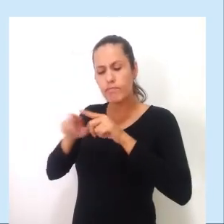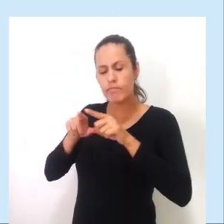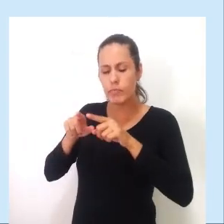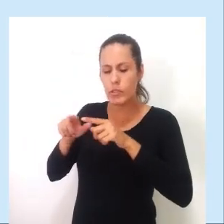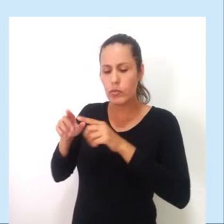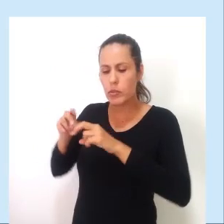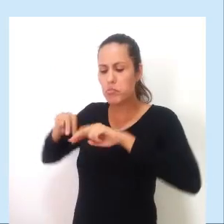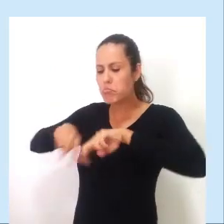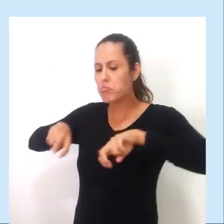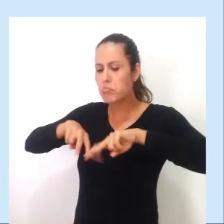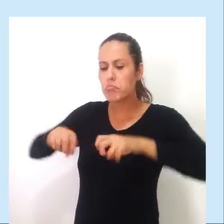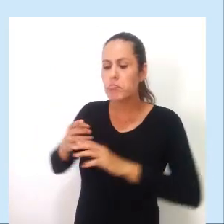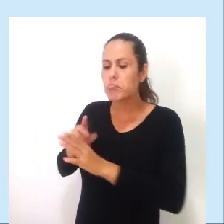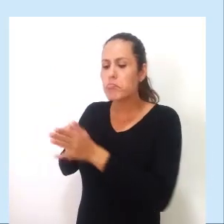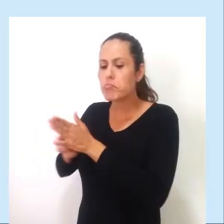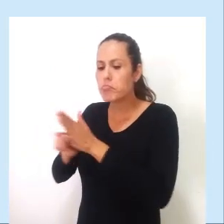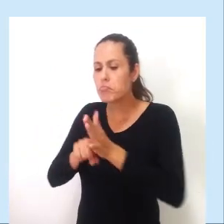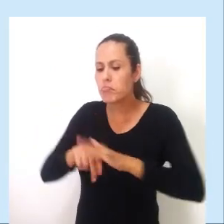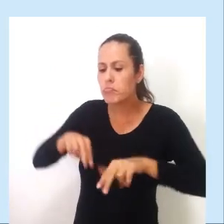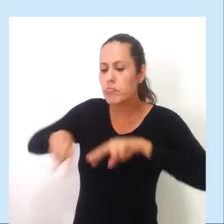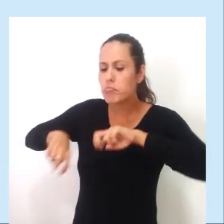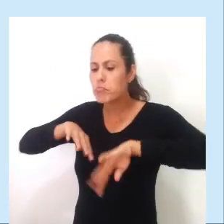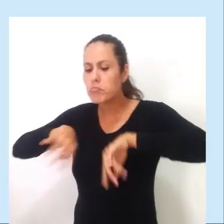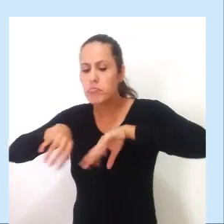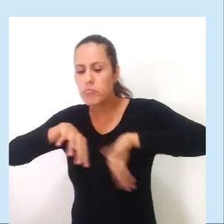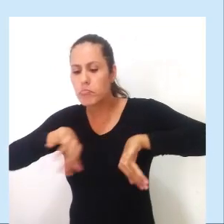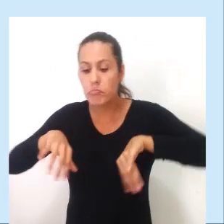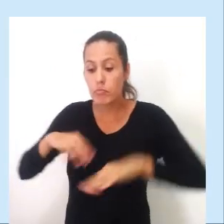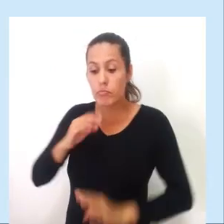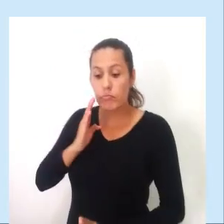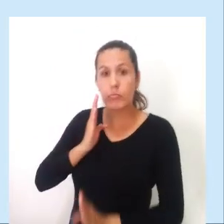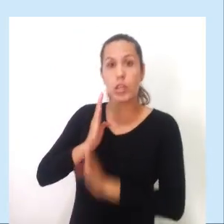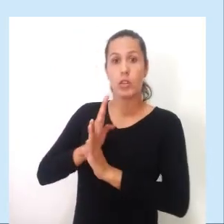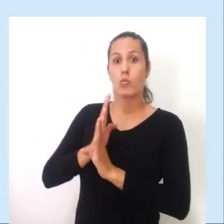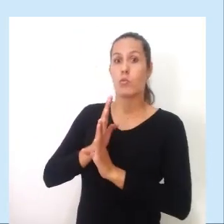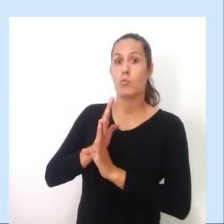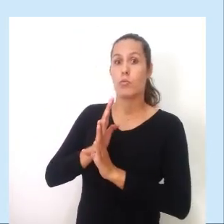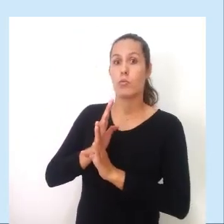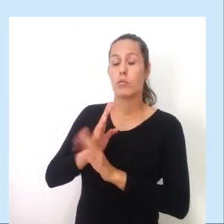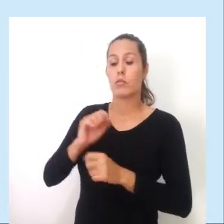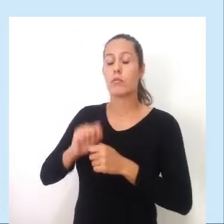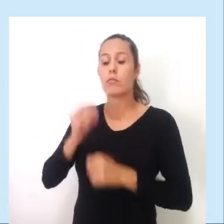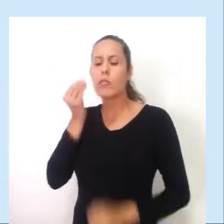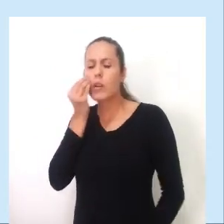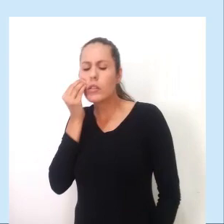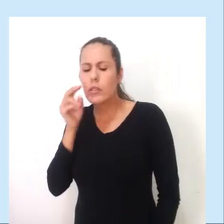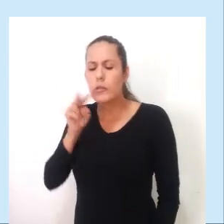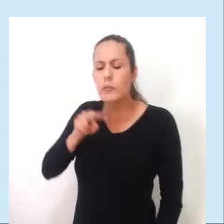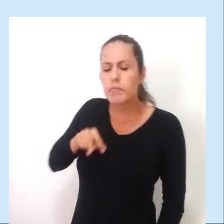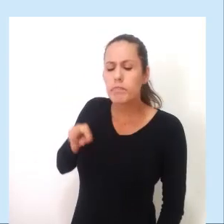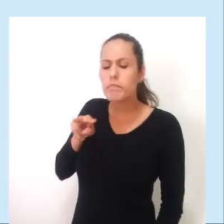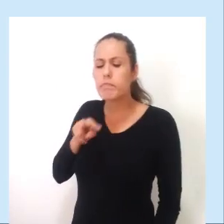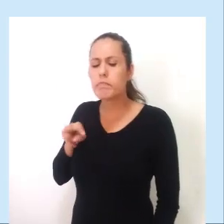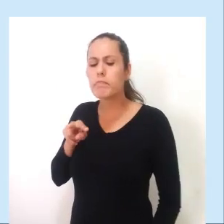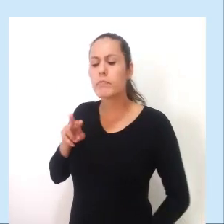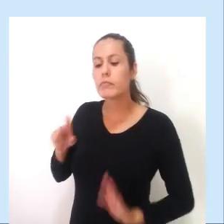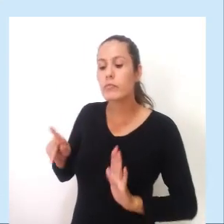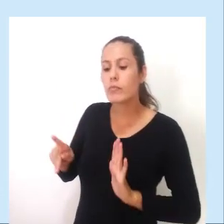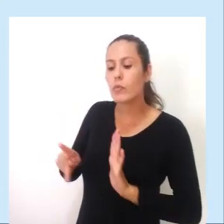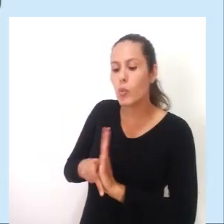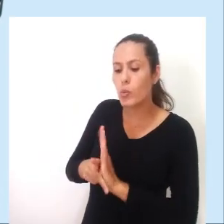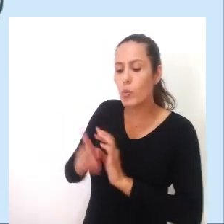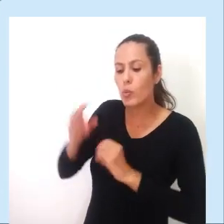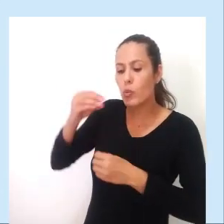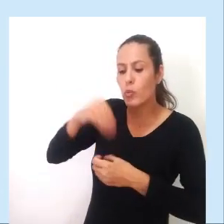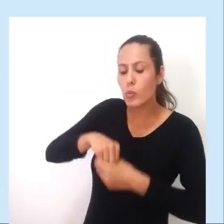fazer alguma escavação, quando a gente vai desenterrar e encontra alguns tipos de fósseis, a gente observa que ele